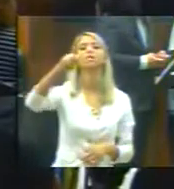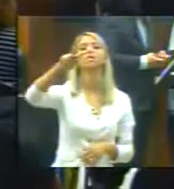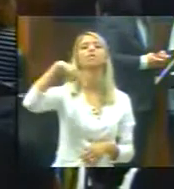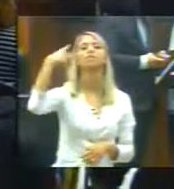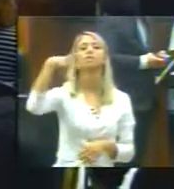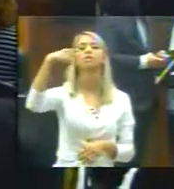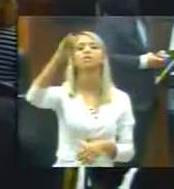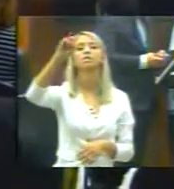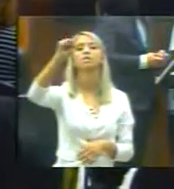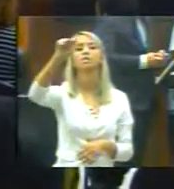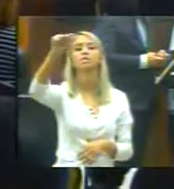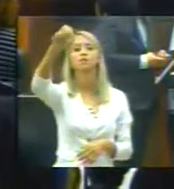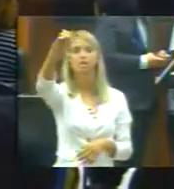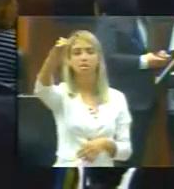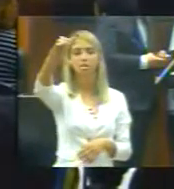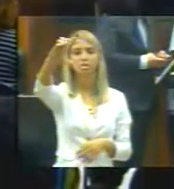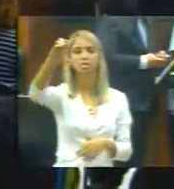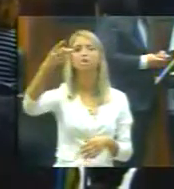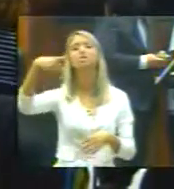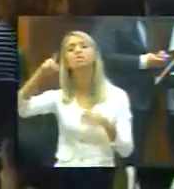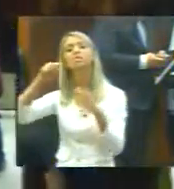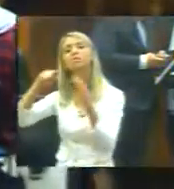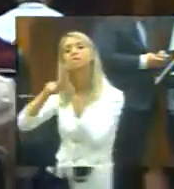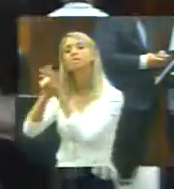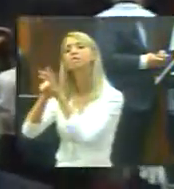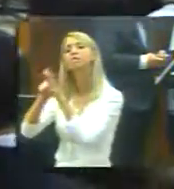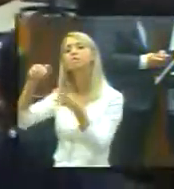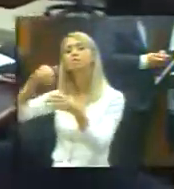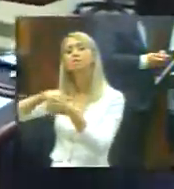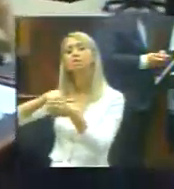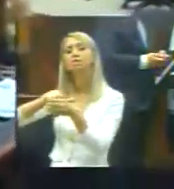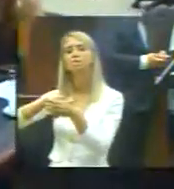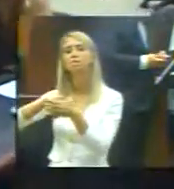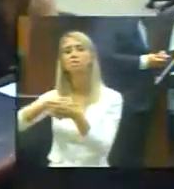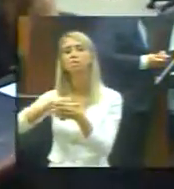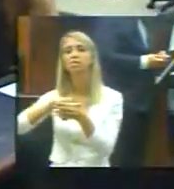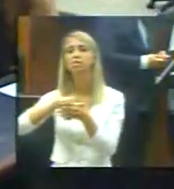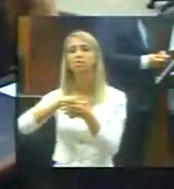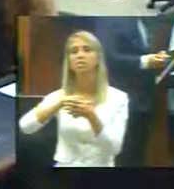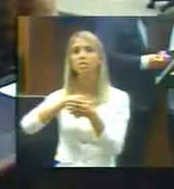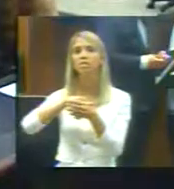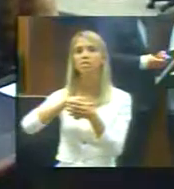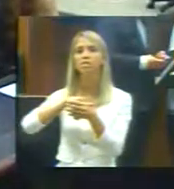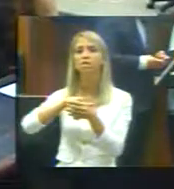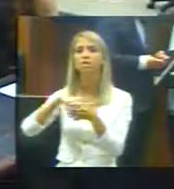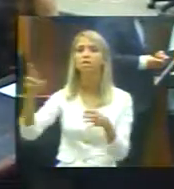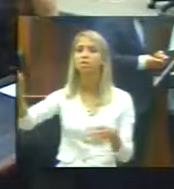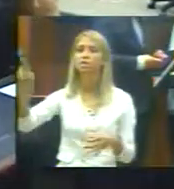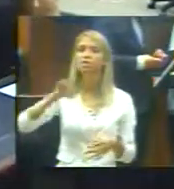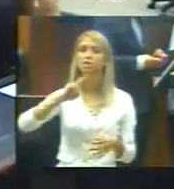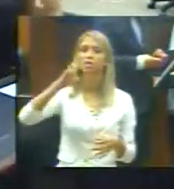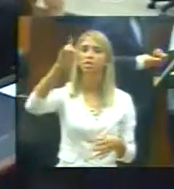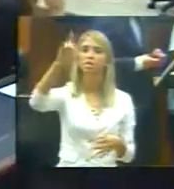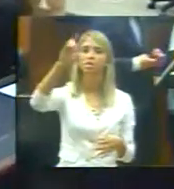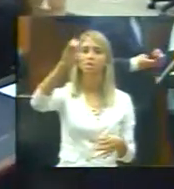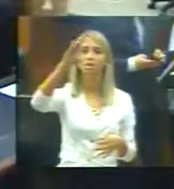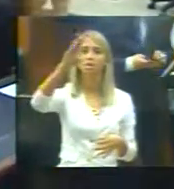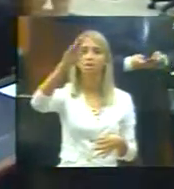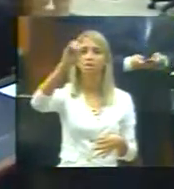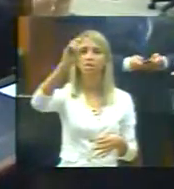Isaac Vitor de Santana Santos. Meu voto é para Débora.